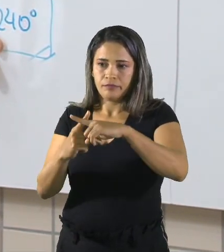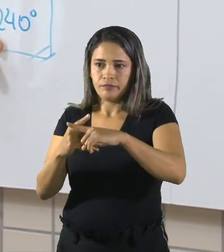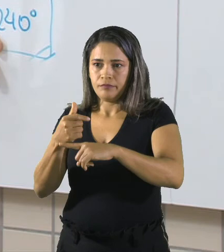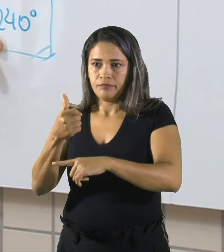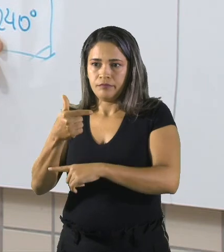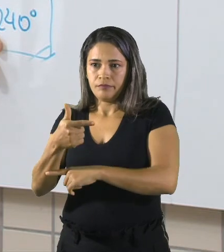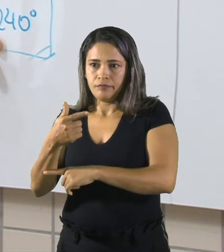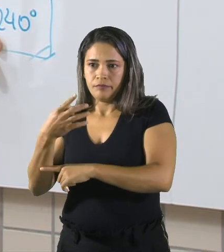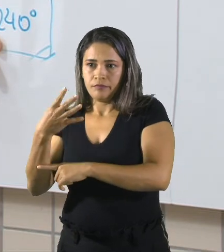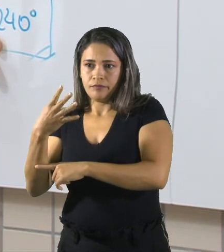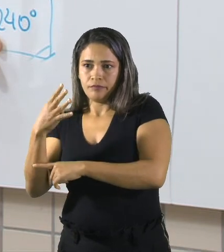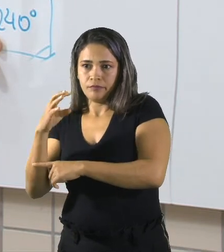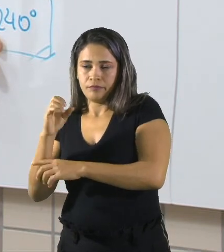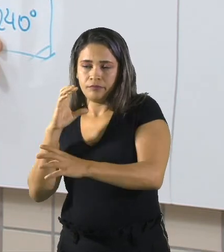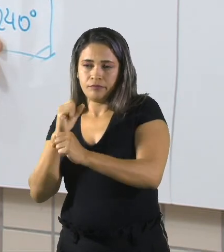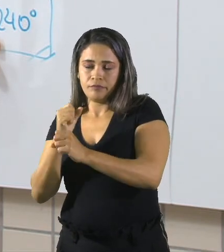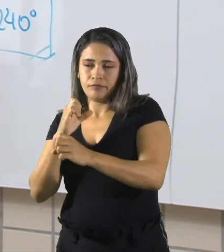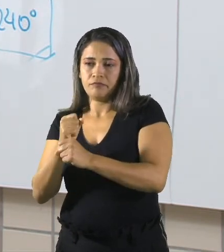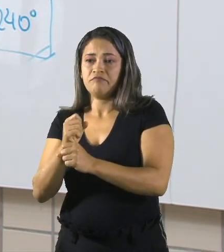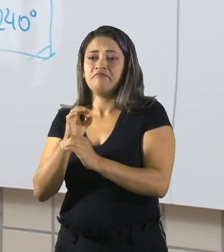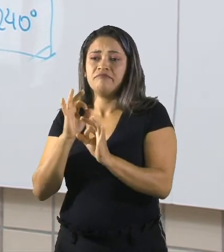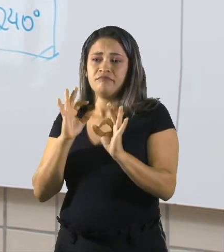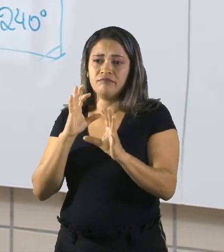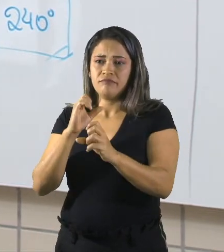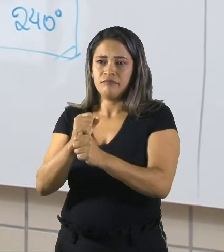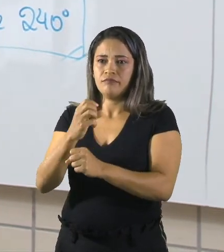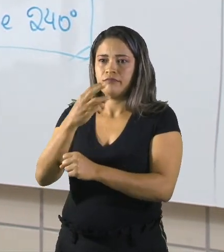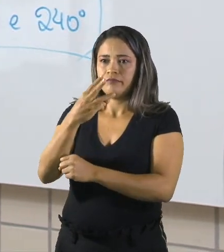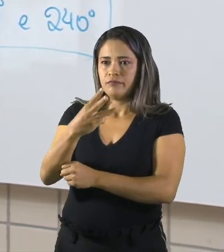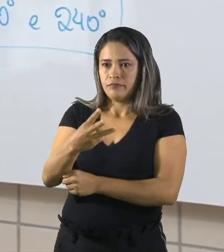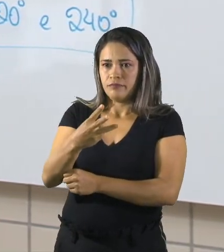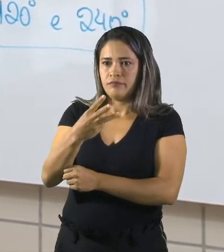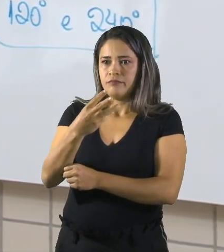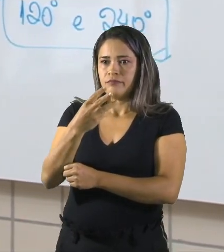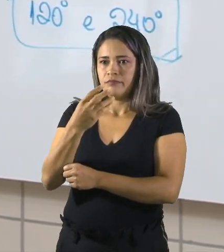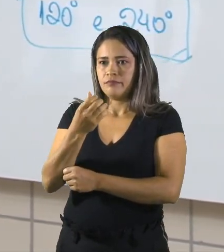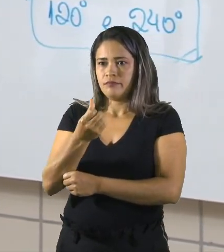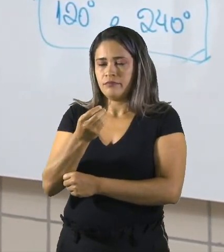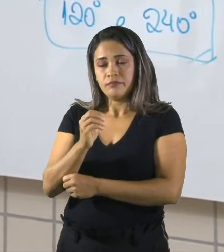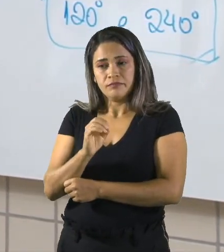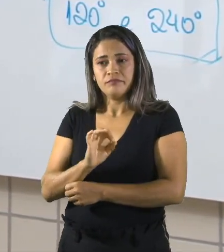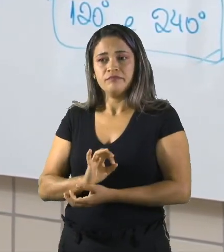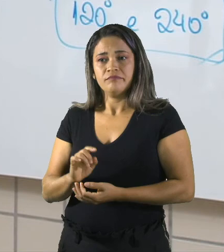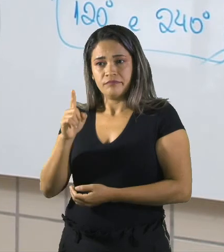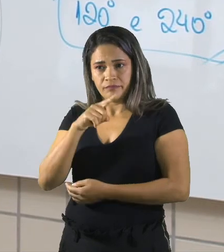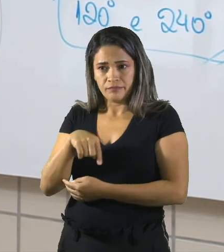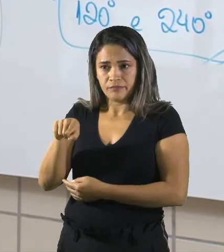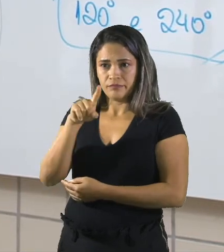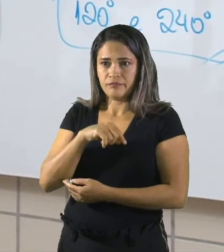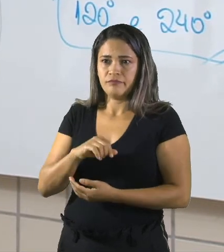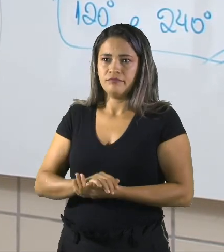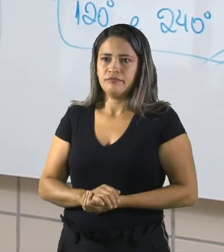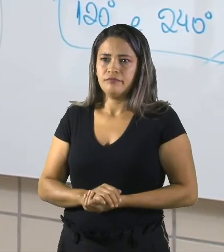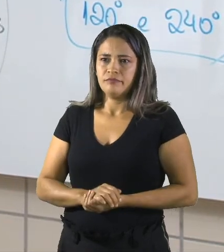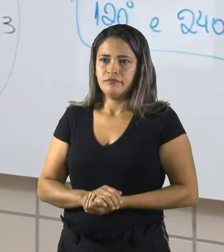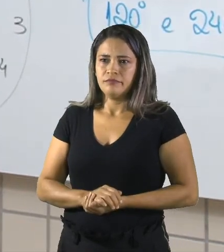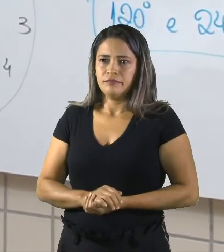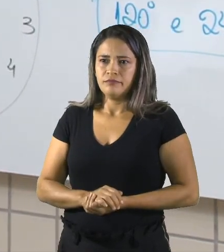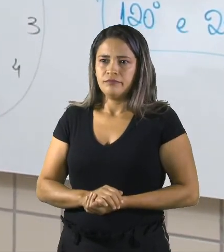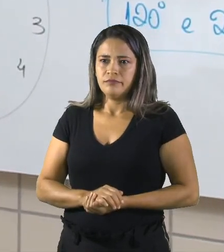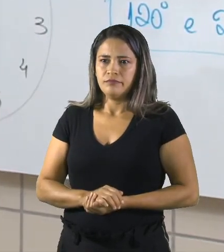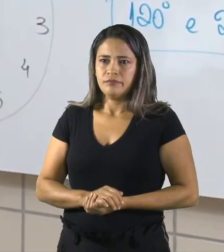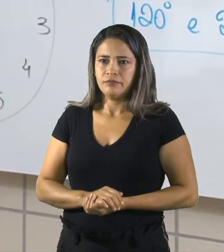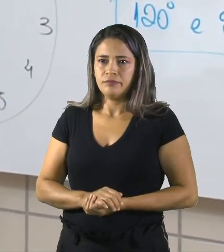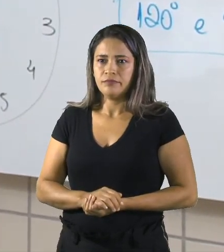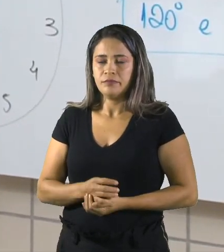dá 360 graus exatamente, que é uma volta completa. Tranquilo, pessoal? Então, essa foi a nossa aula de hoje. Eu espero